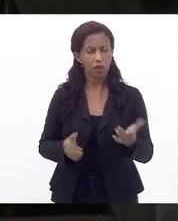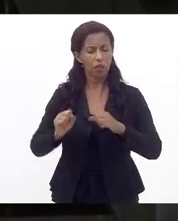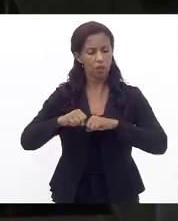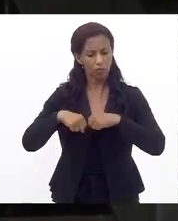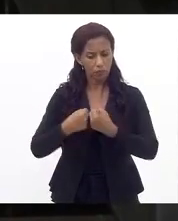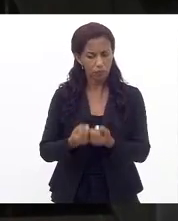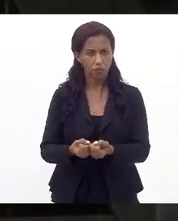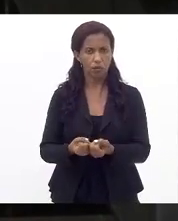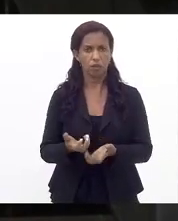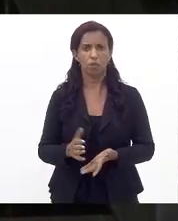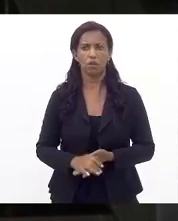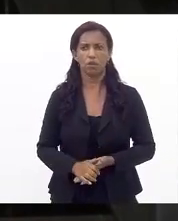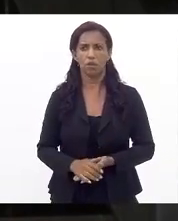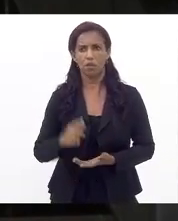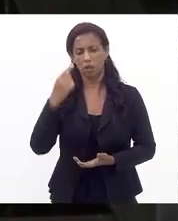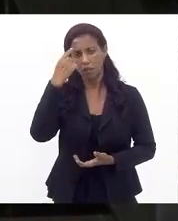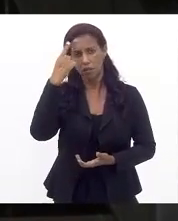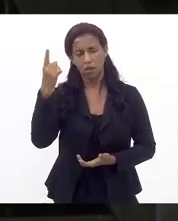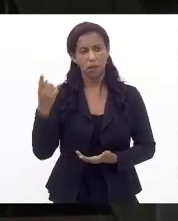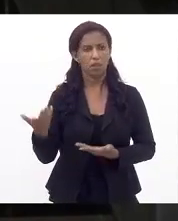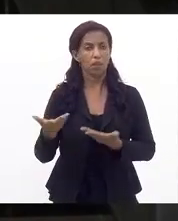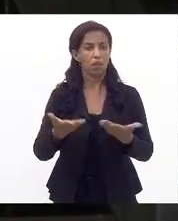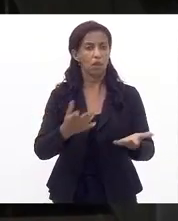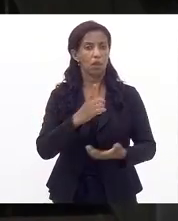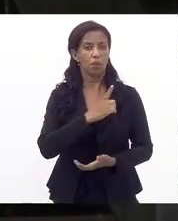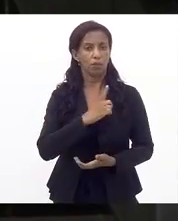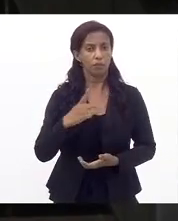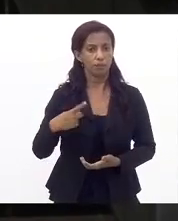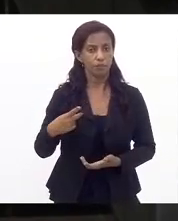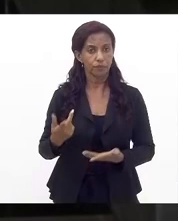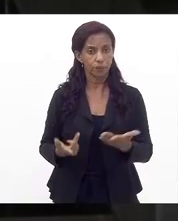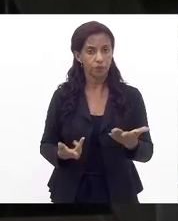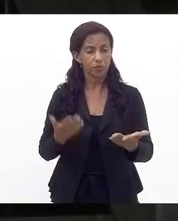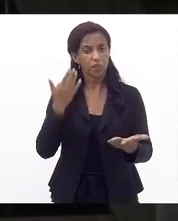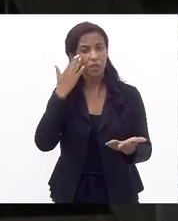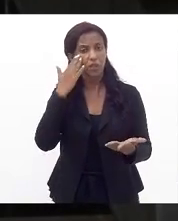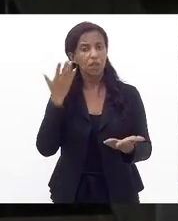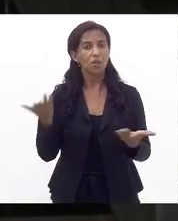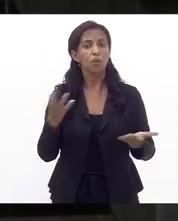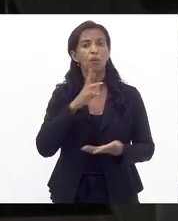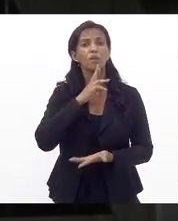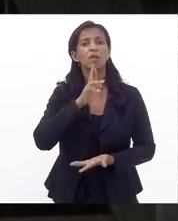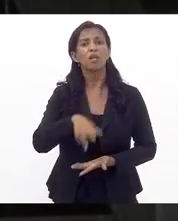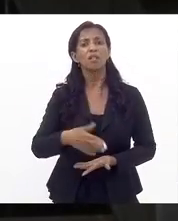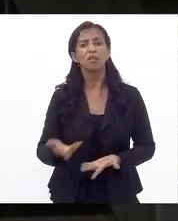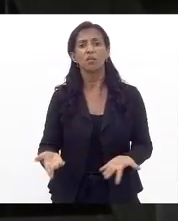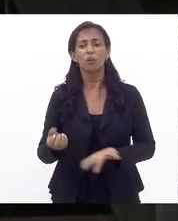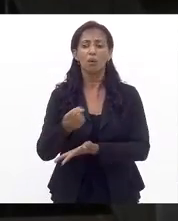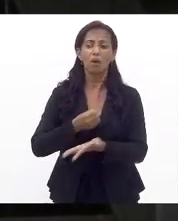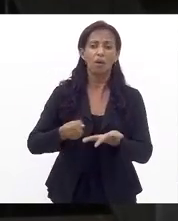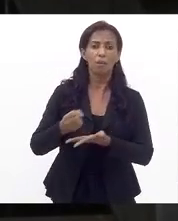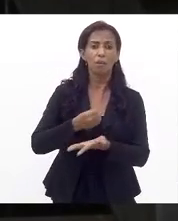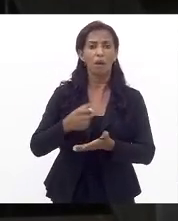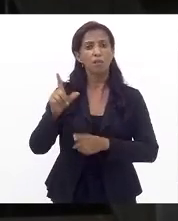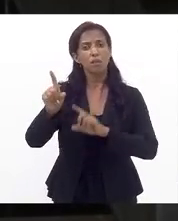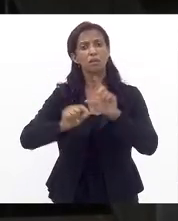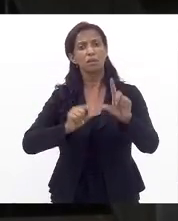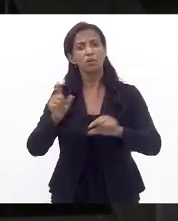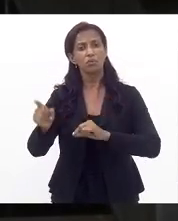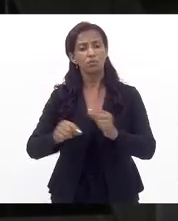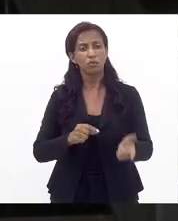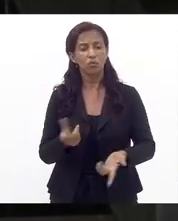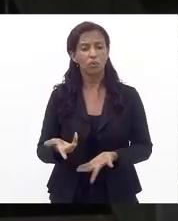reforçar essa essa ideia trazida pela defensora Maria Carmem entender Quais são as razões que são os fundamentos desta opção